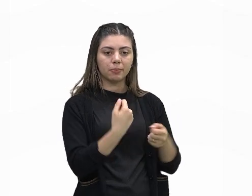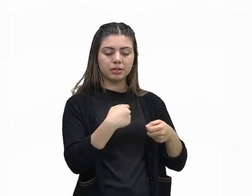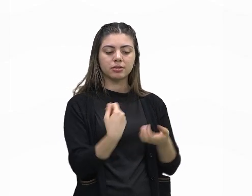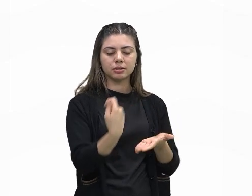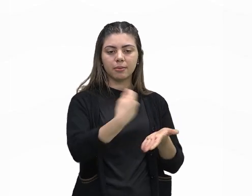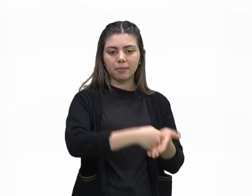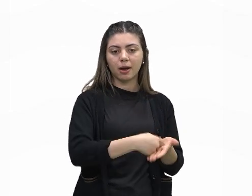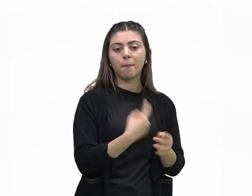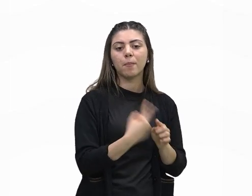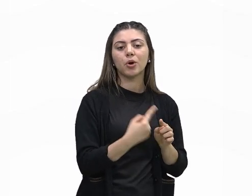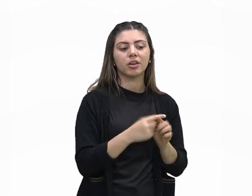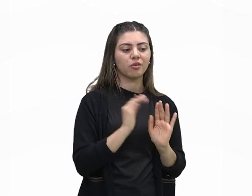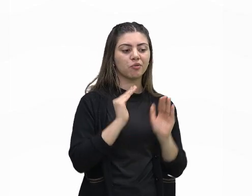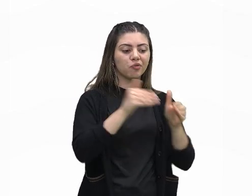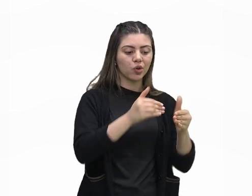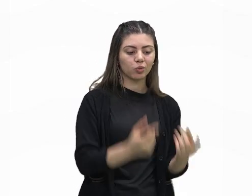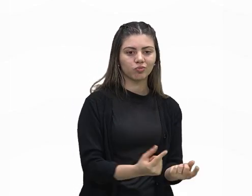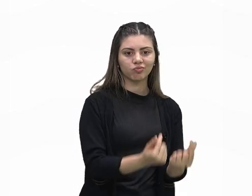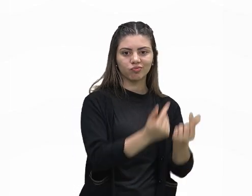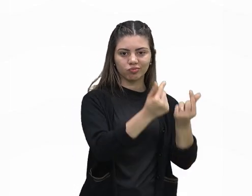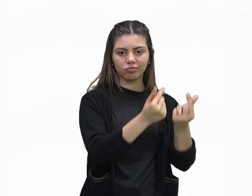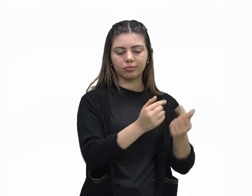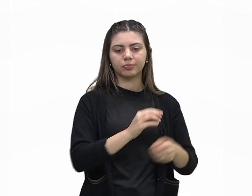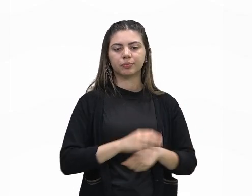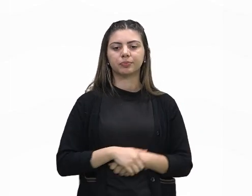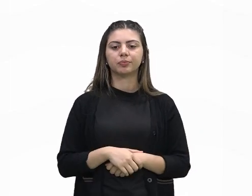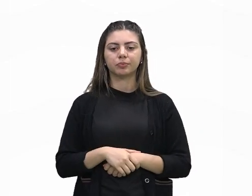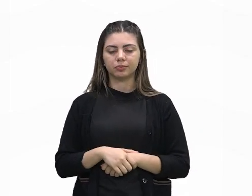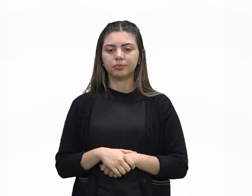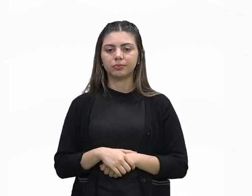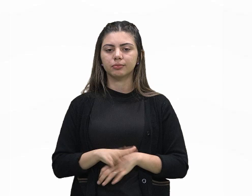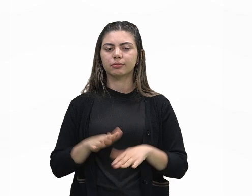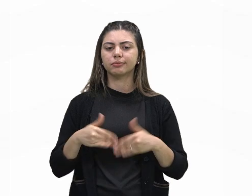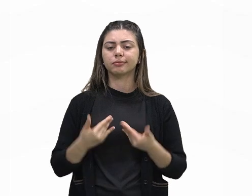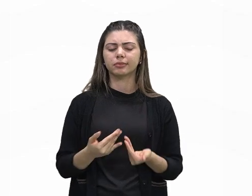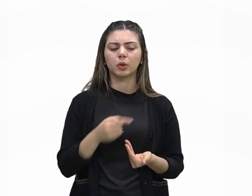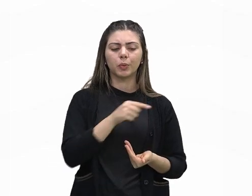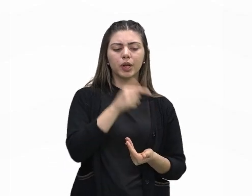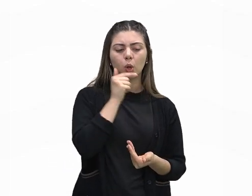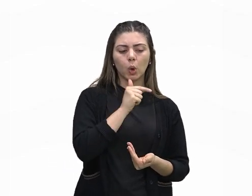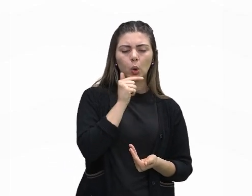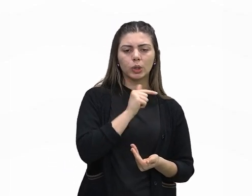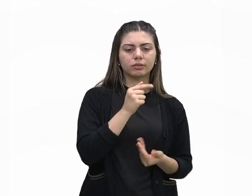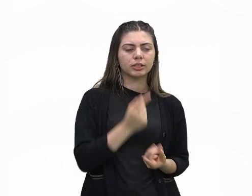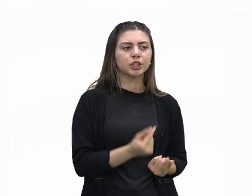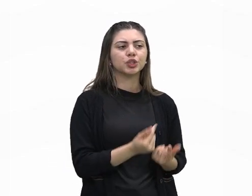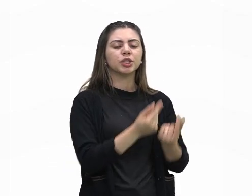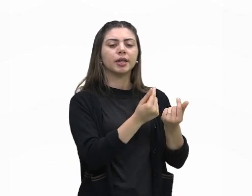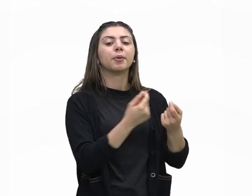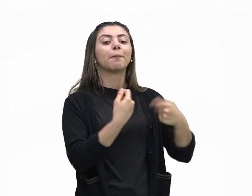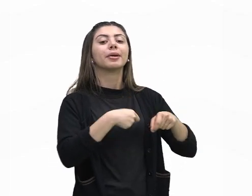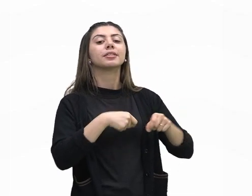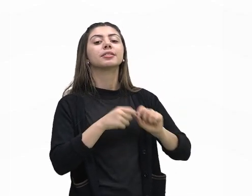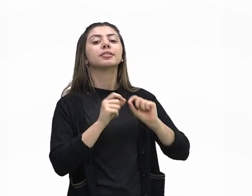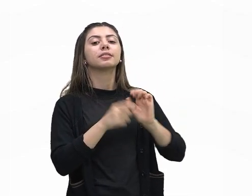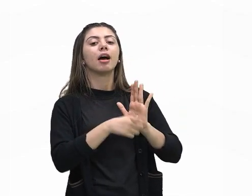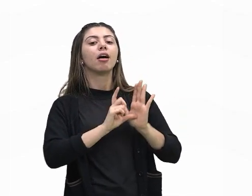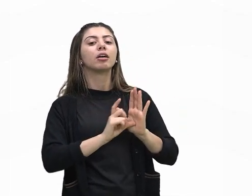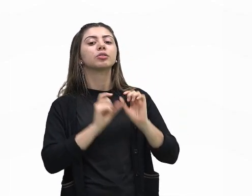lucro em cima daquilo. Quando a gente fala disso, mas para que ele obter esse lucro, ele precisa vender o